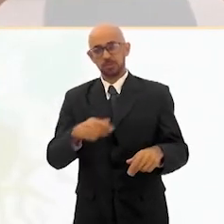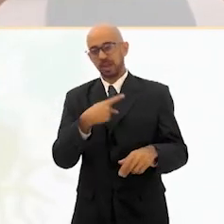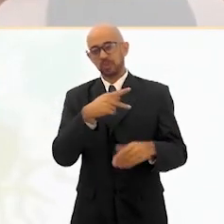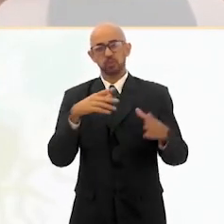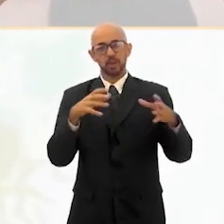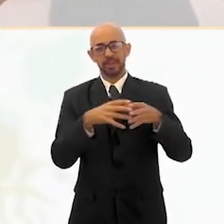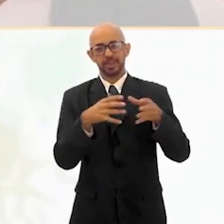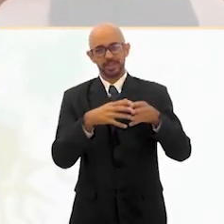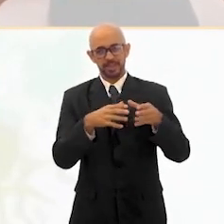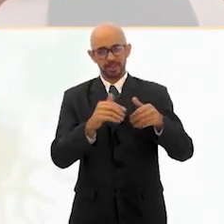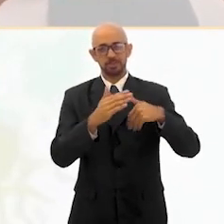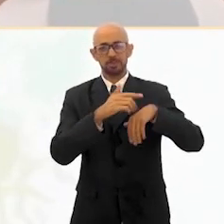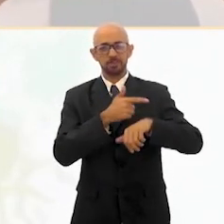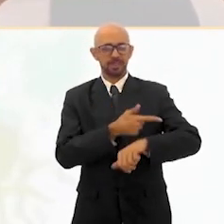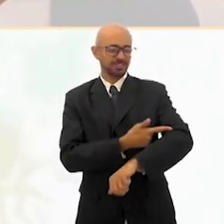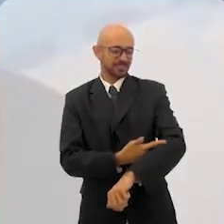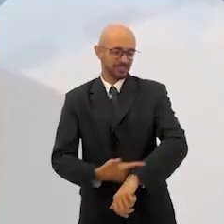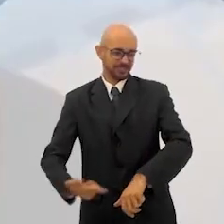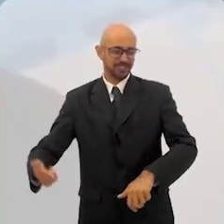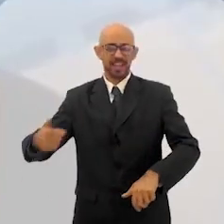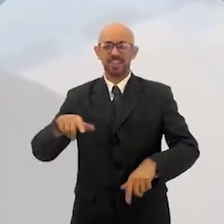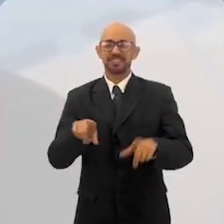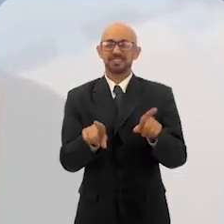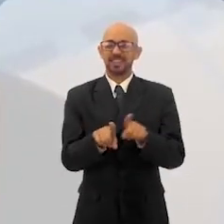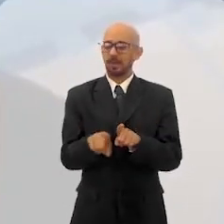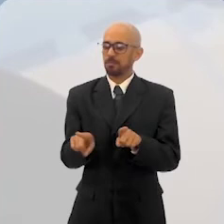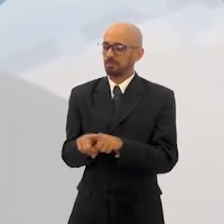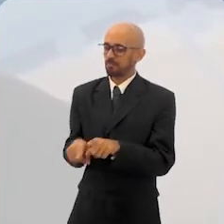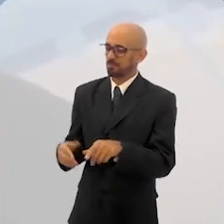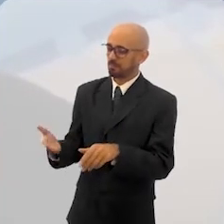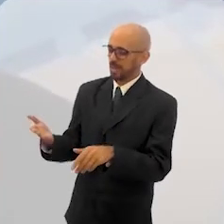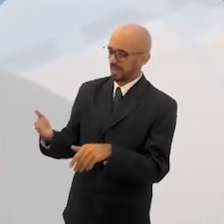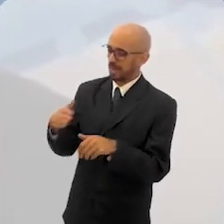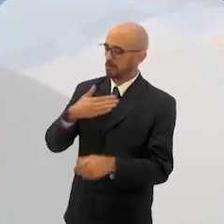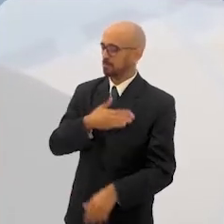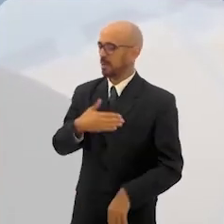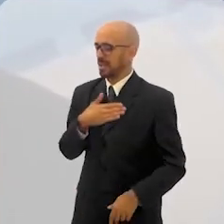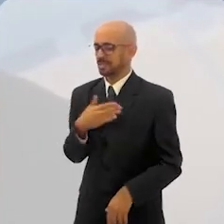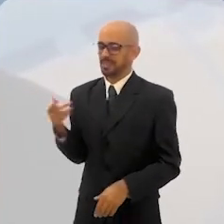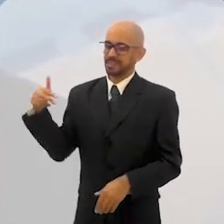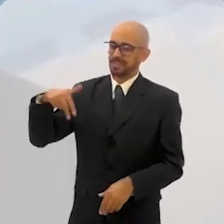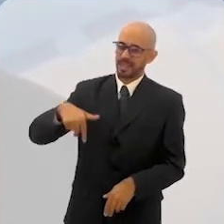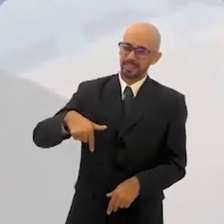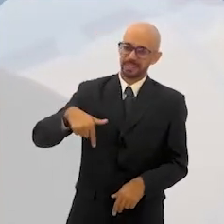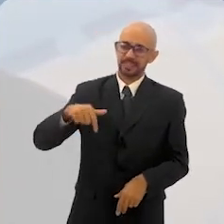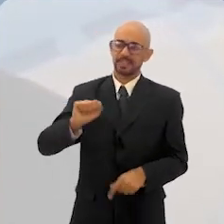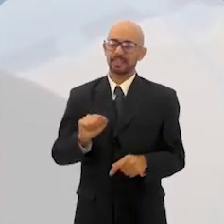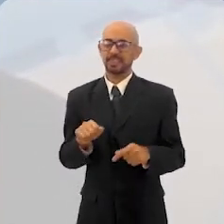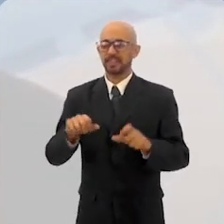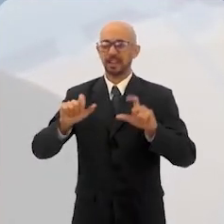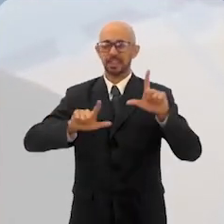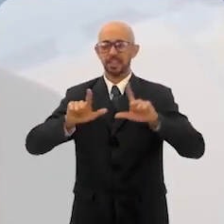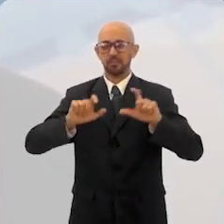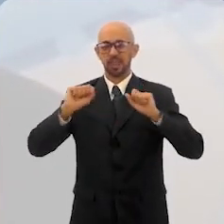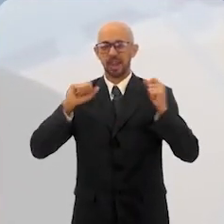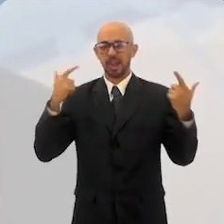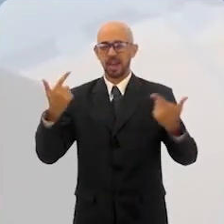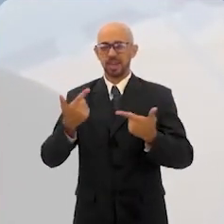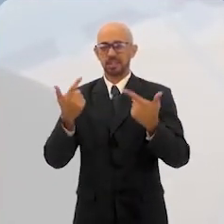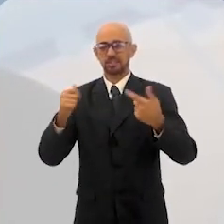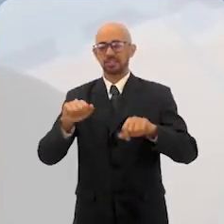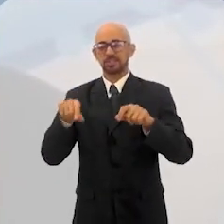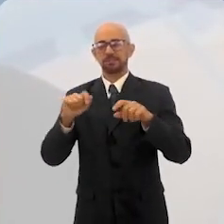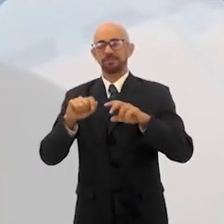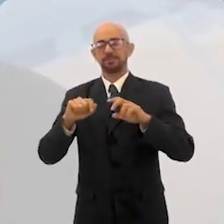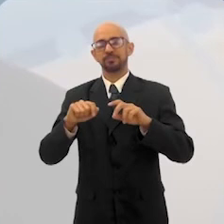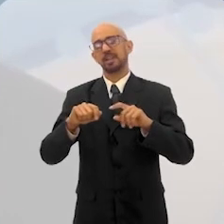pela generosidade com a gente. É um grande prazer poder estar aqui, né, na TV Alerj, em